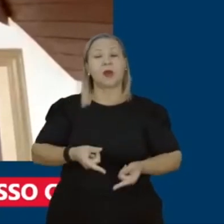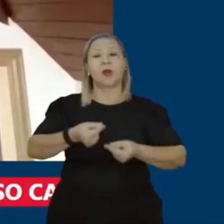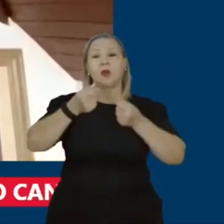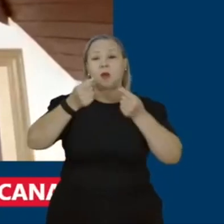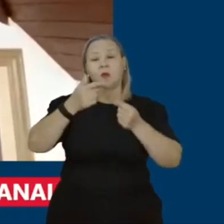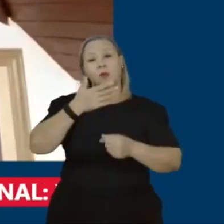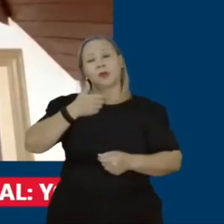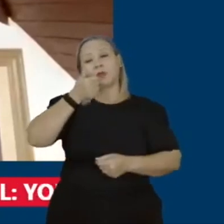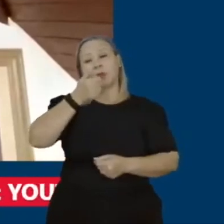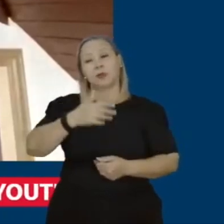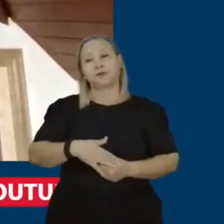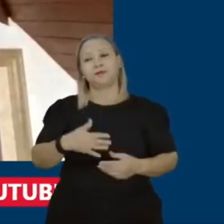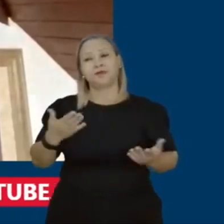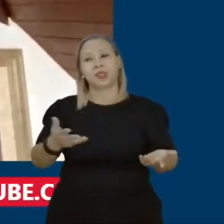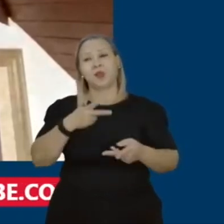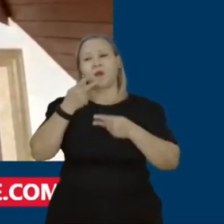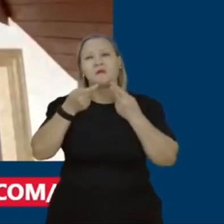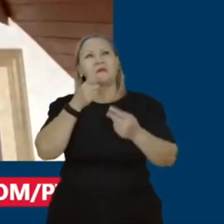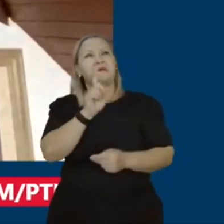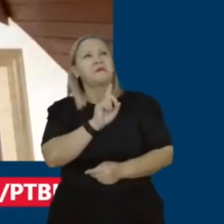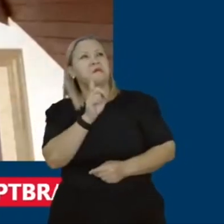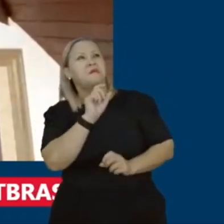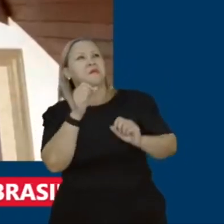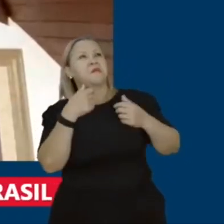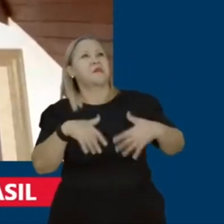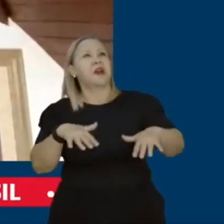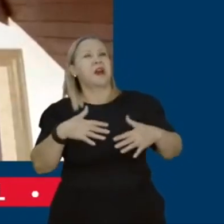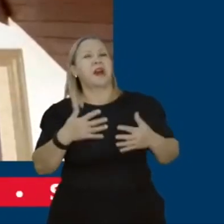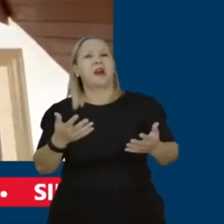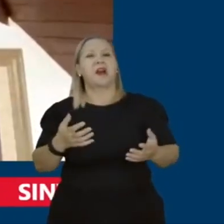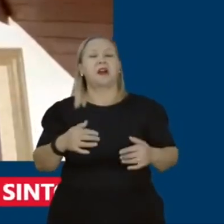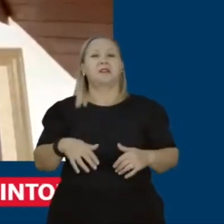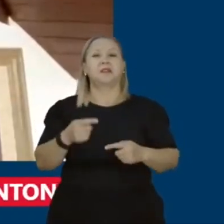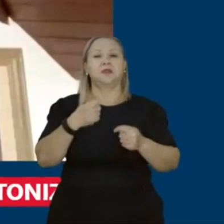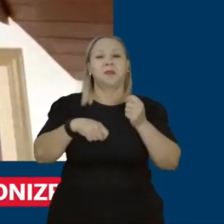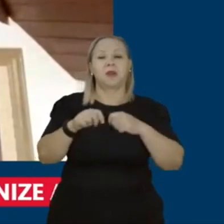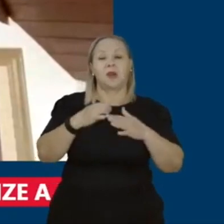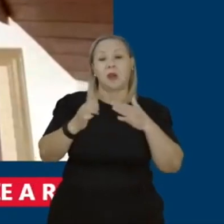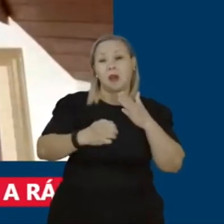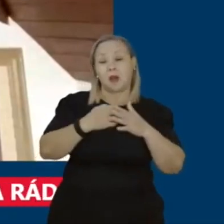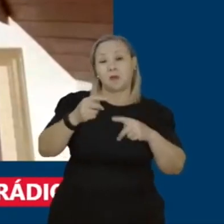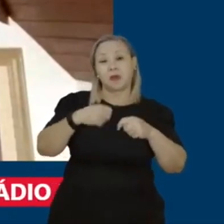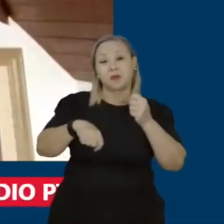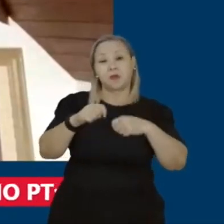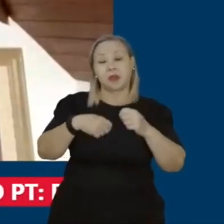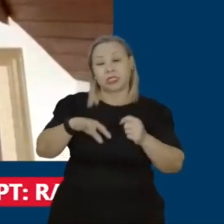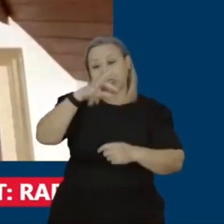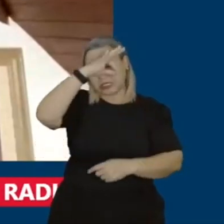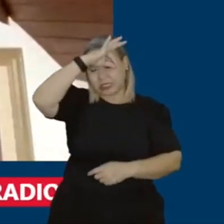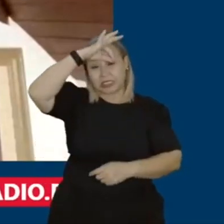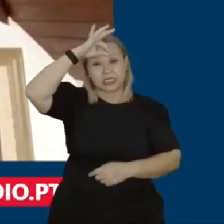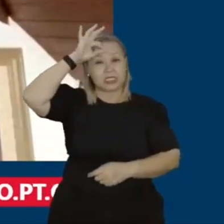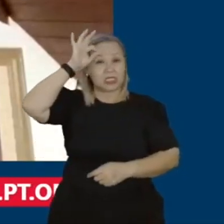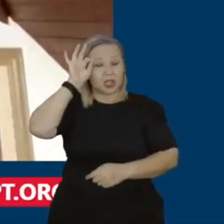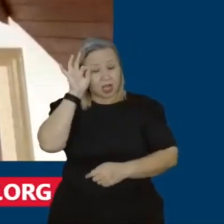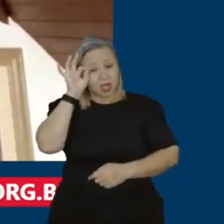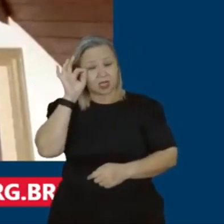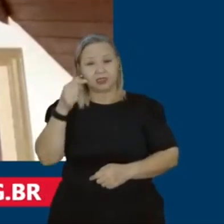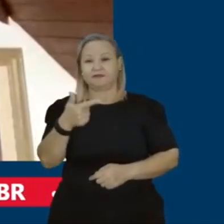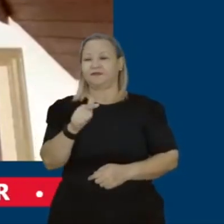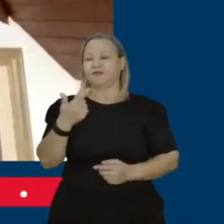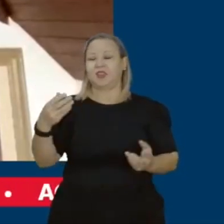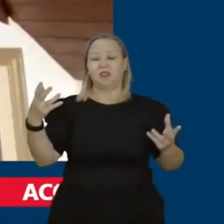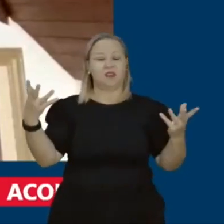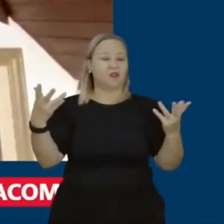módicos. Agora dizem, não, é do mercado, é uma empresa do mercado. São ignorantes,